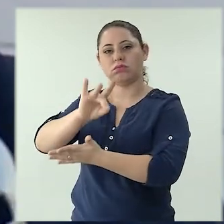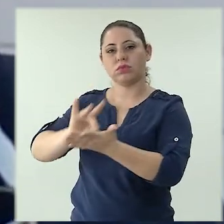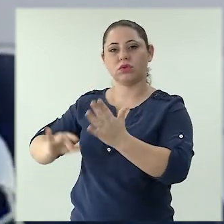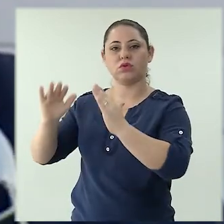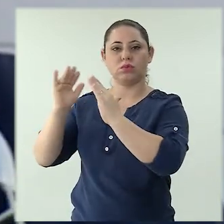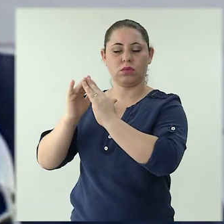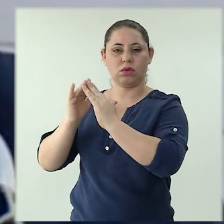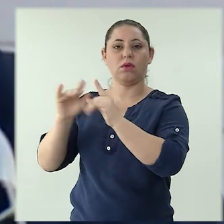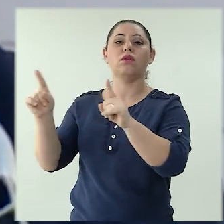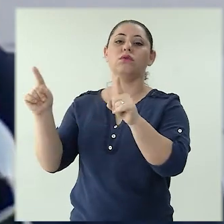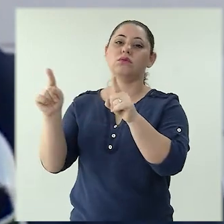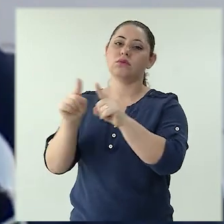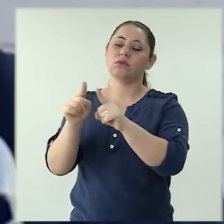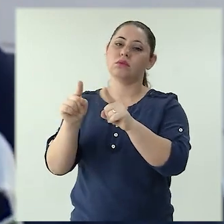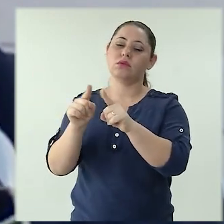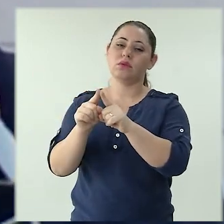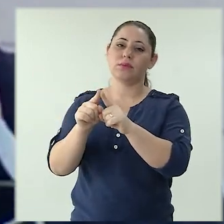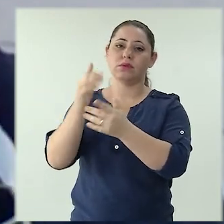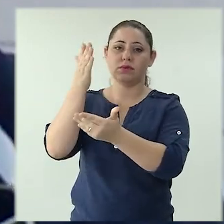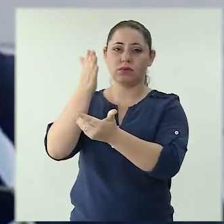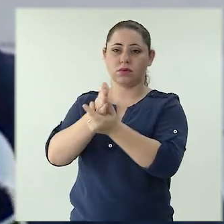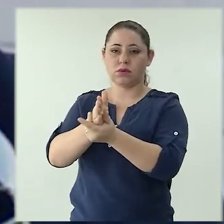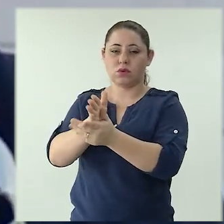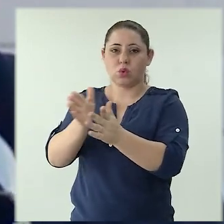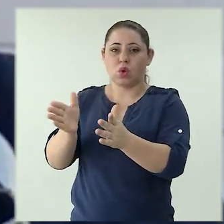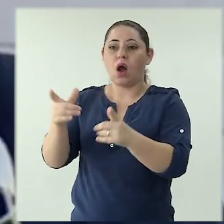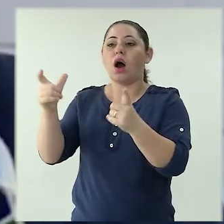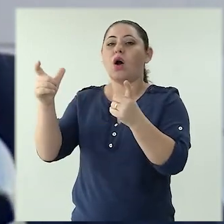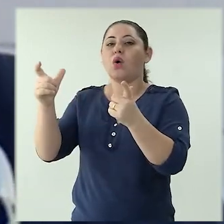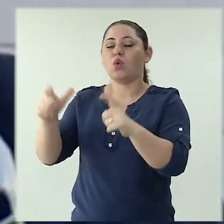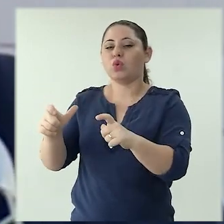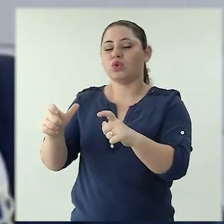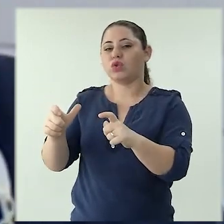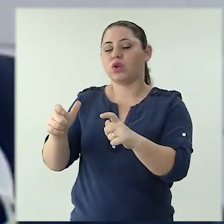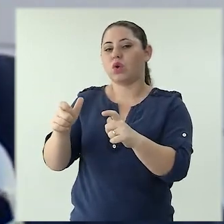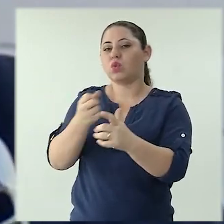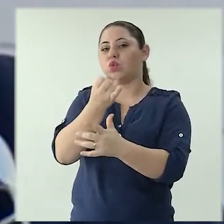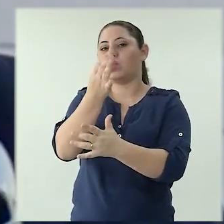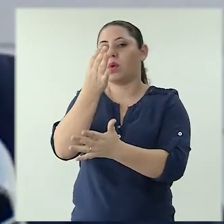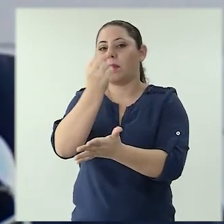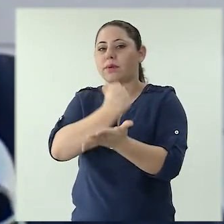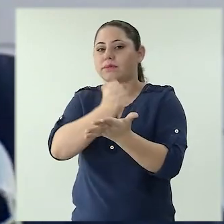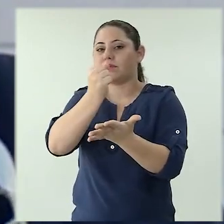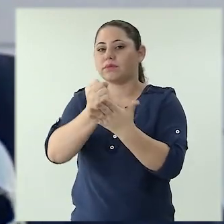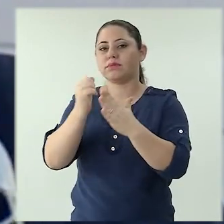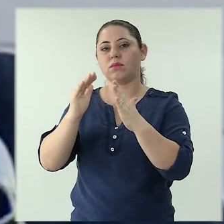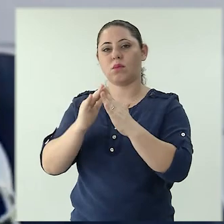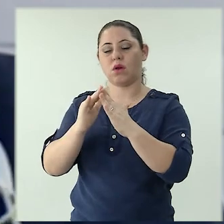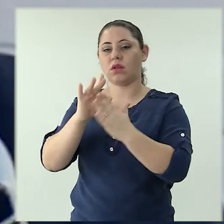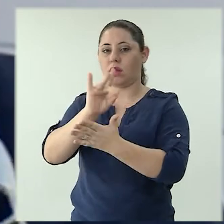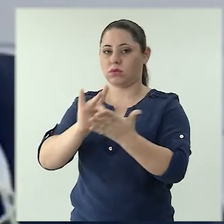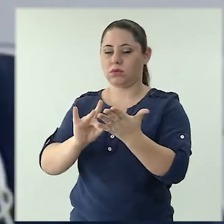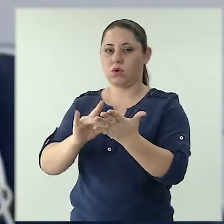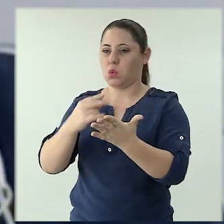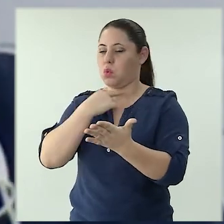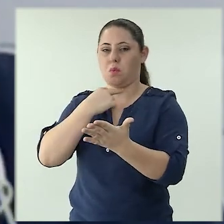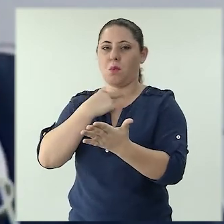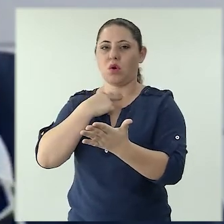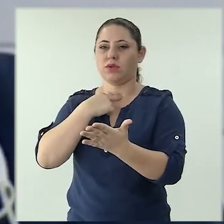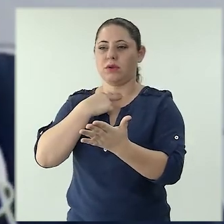registro de imóveis, ele também vai ser processado aonde a matrícula daquele imóvel está registrada. Eu não